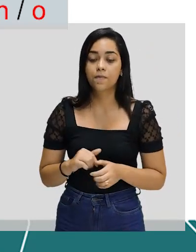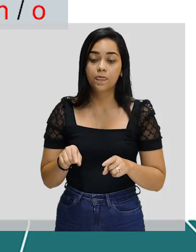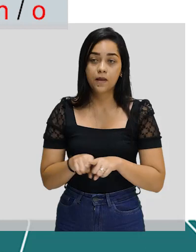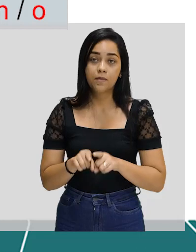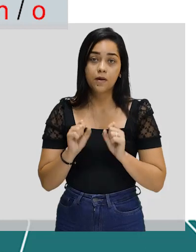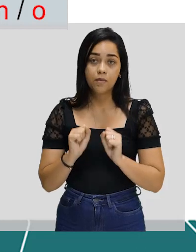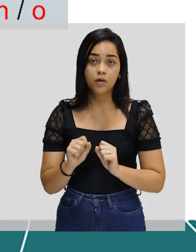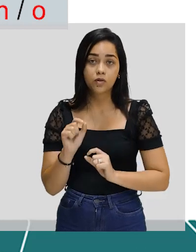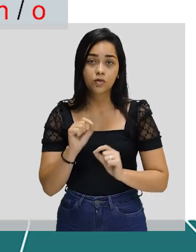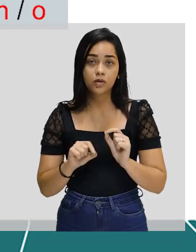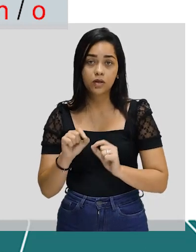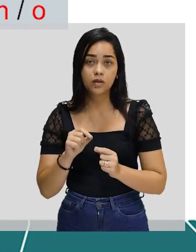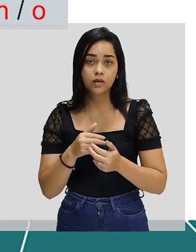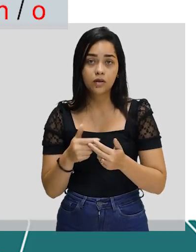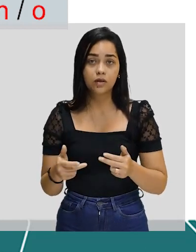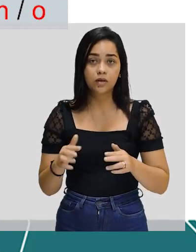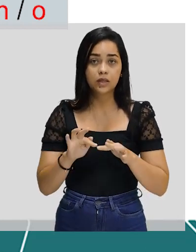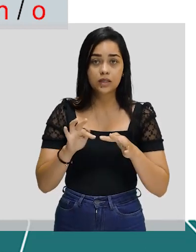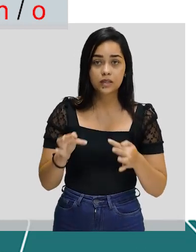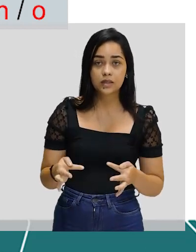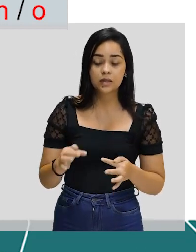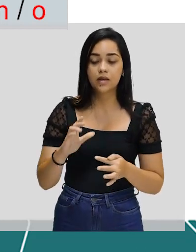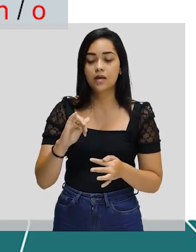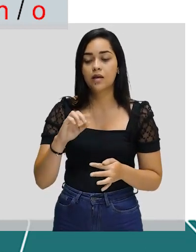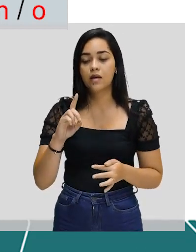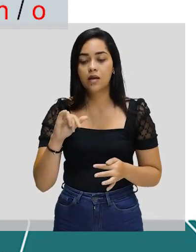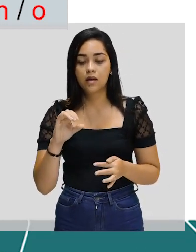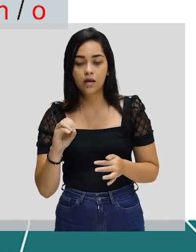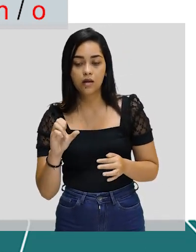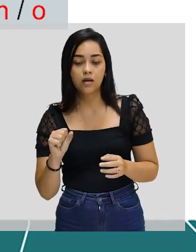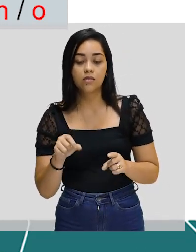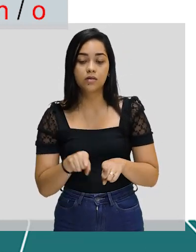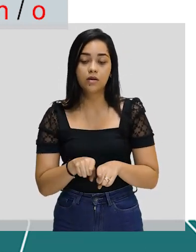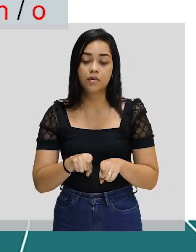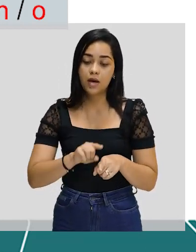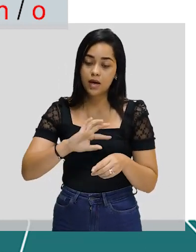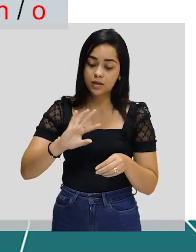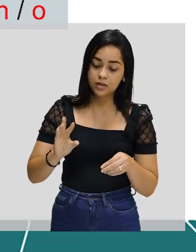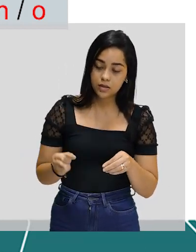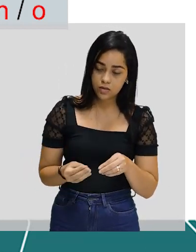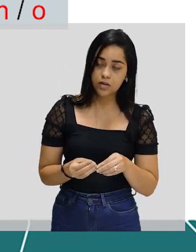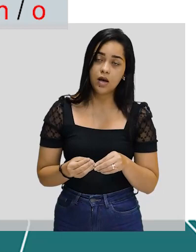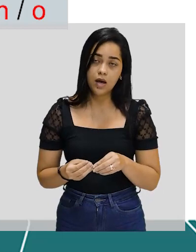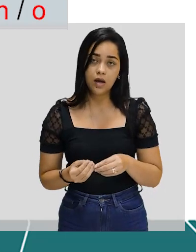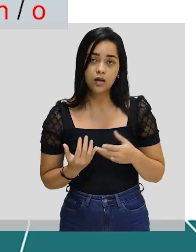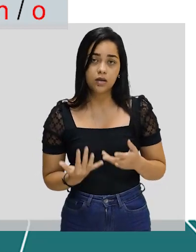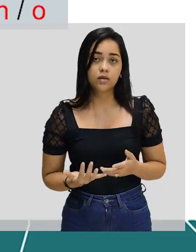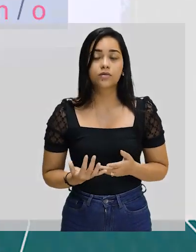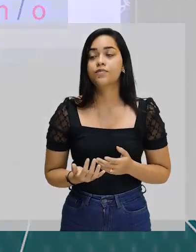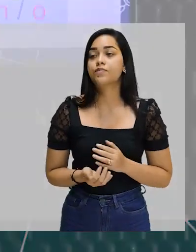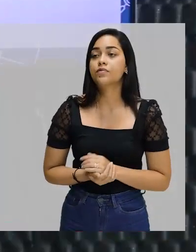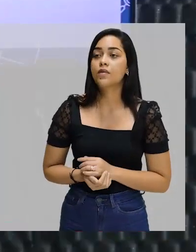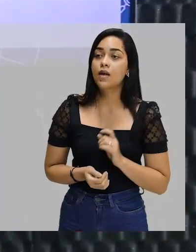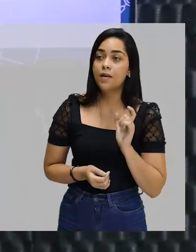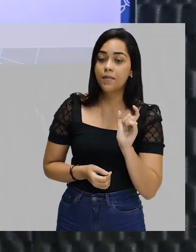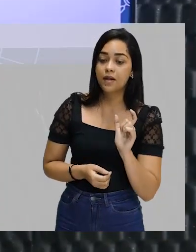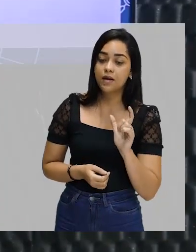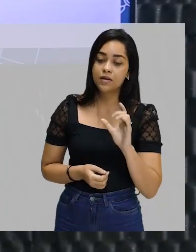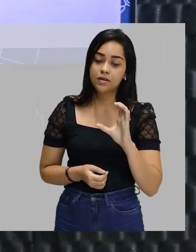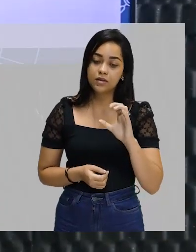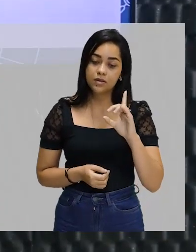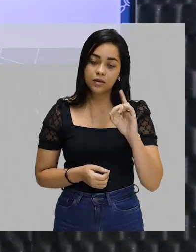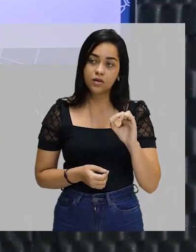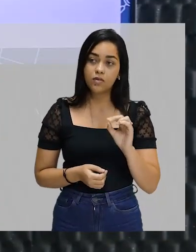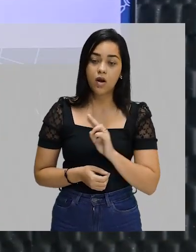também podemos ter compostos cíclicos. E aí eu vou adicionar, eu vou acrescentar, né, a palavra